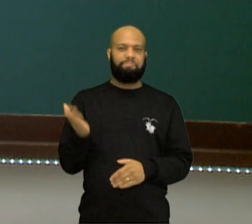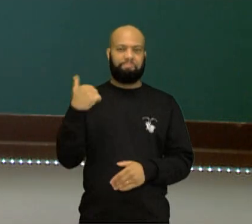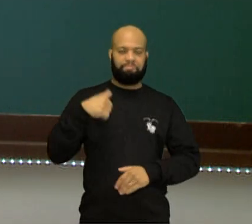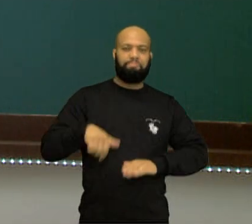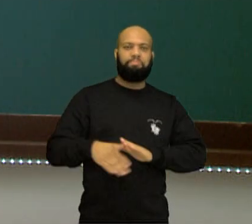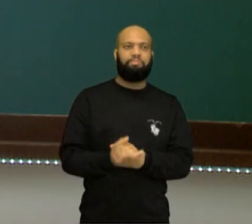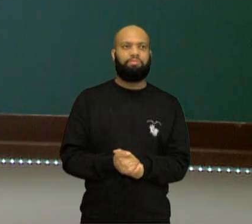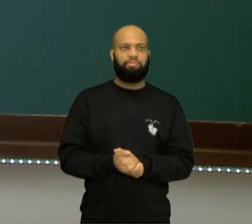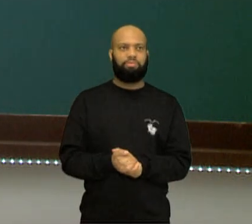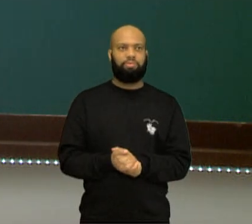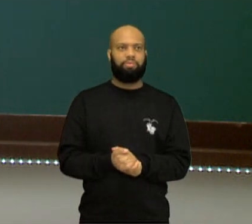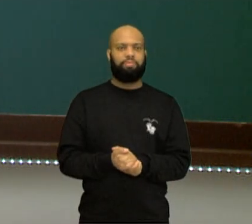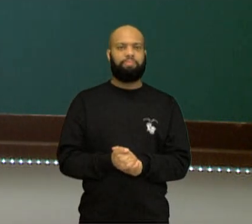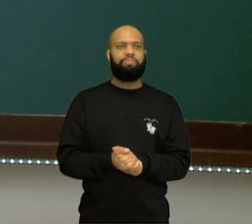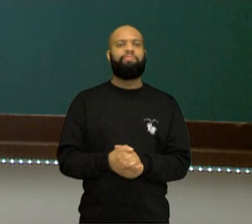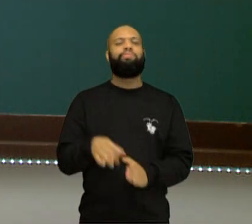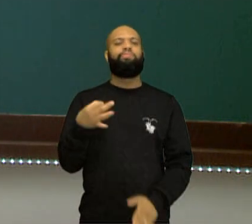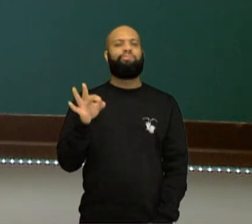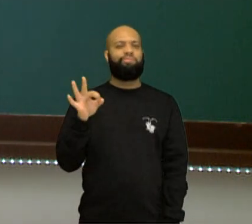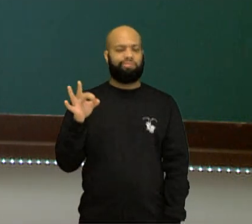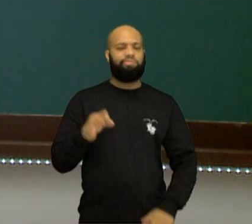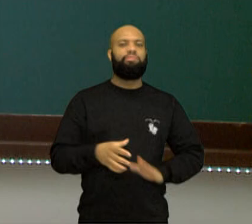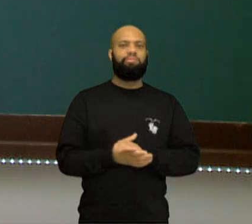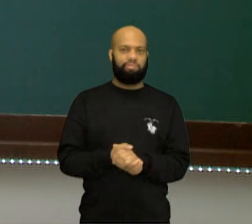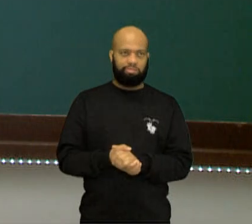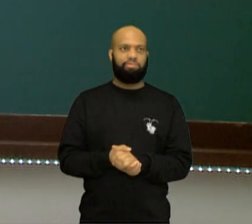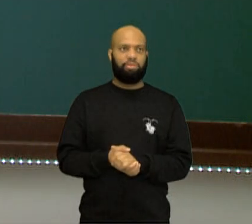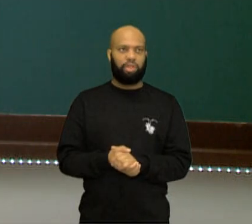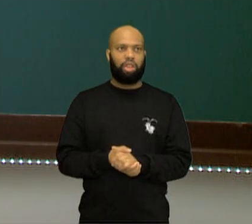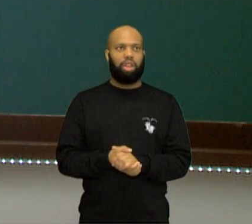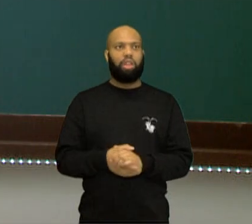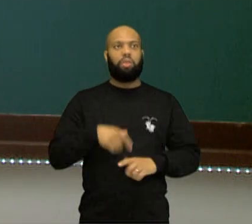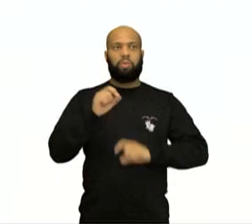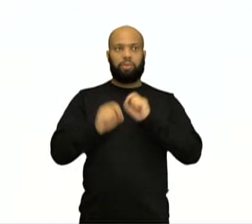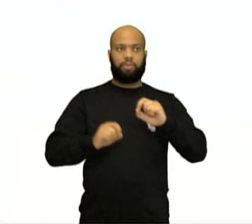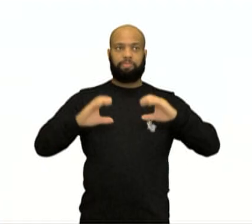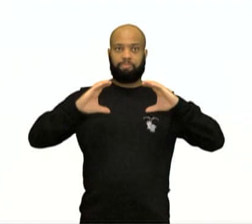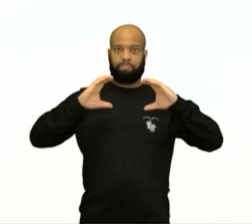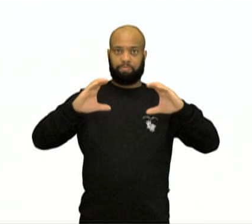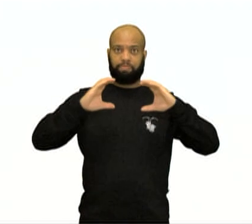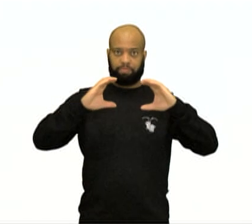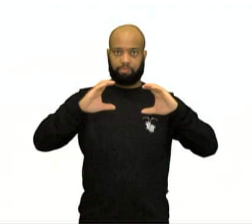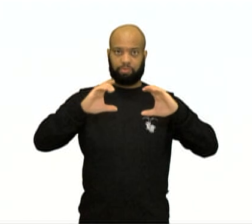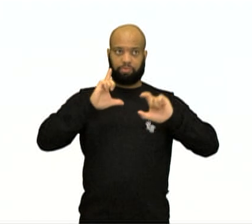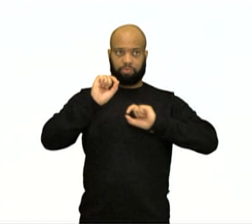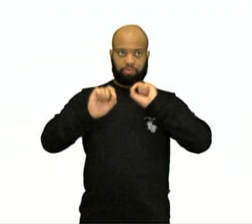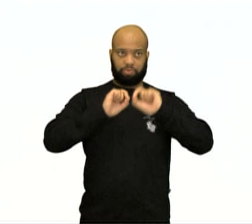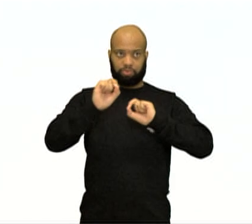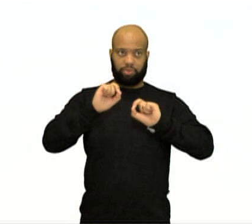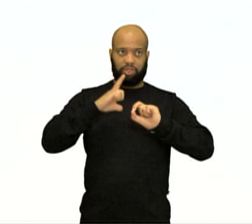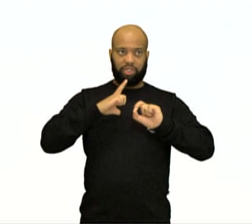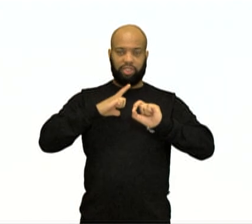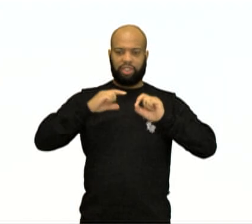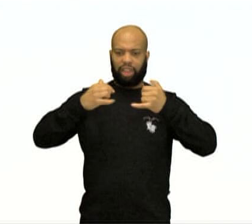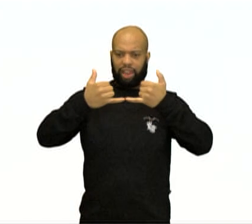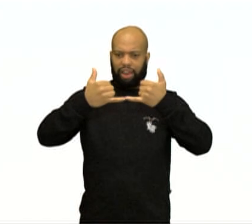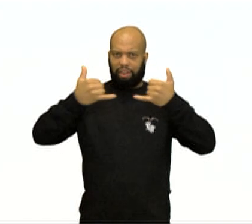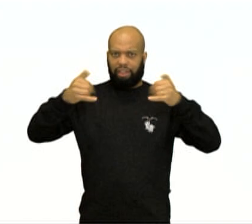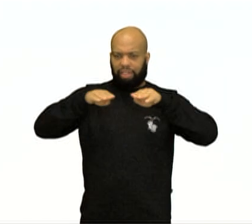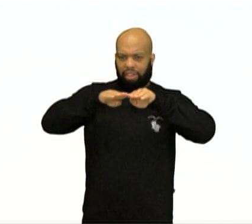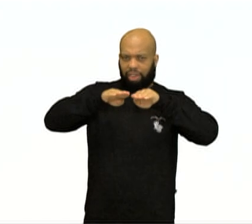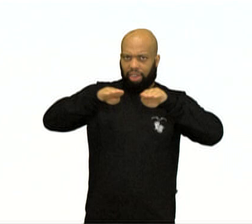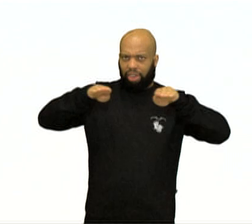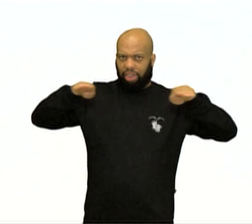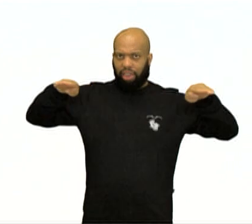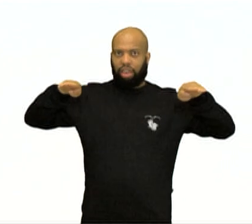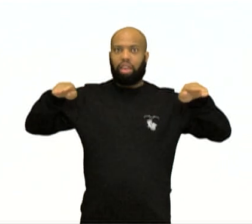Olha só, isso mesmo! Estamos falando da função linear, identidade e